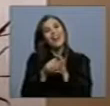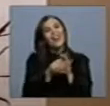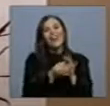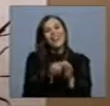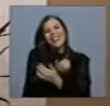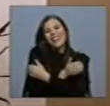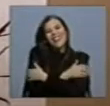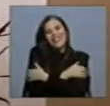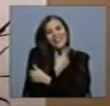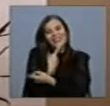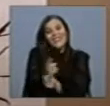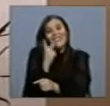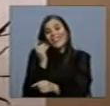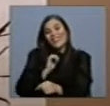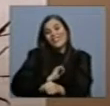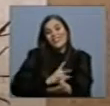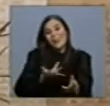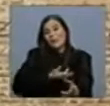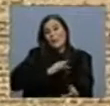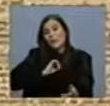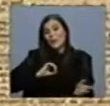abraçar. Minha vida, meu amor...